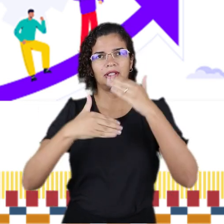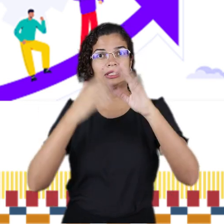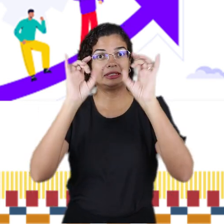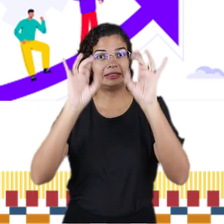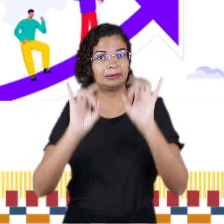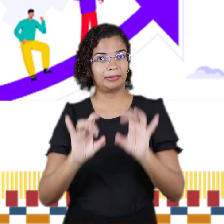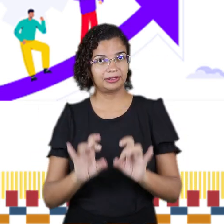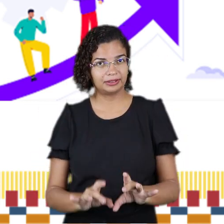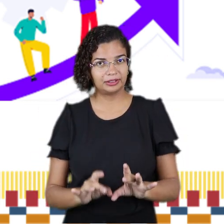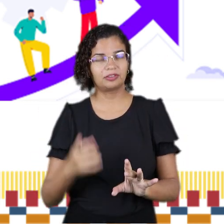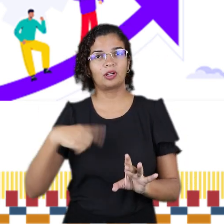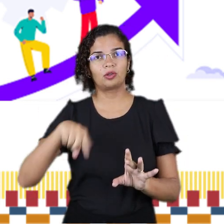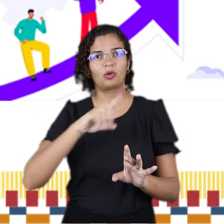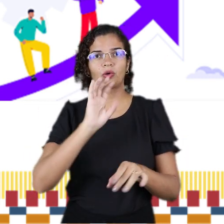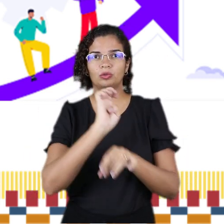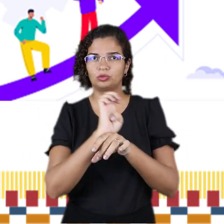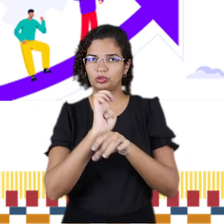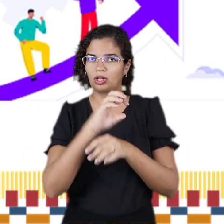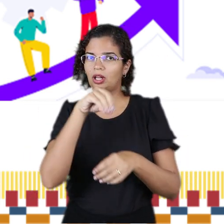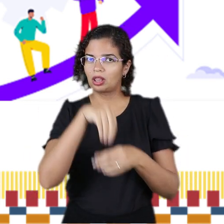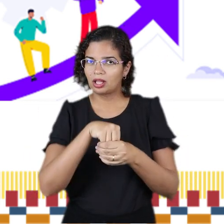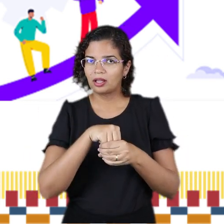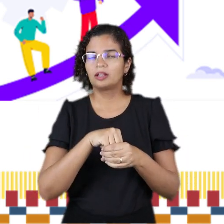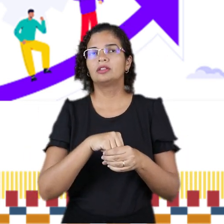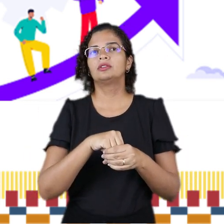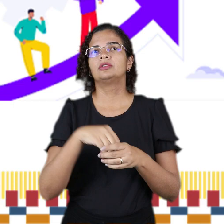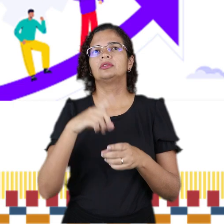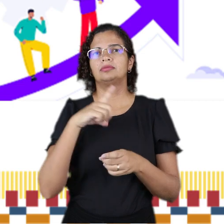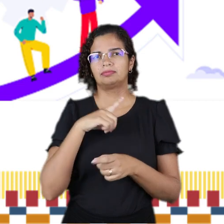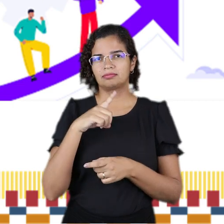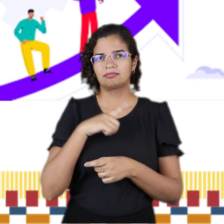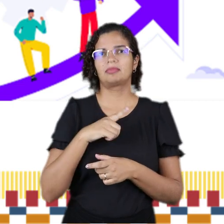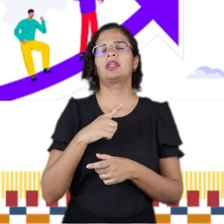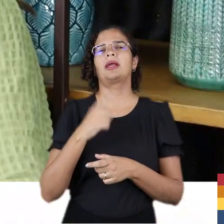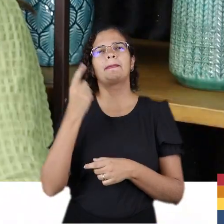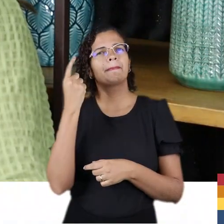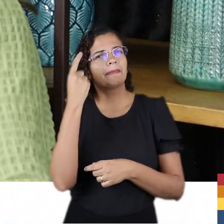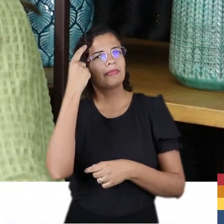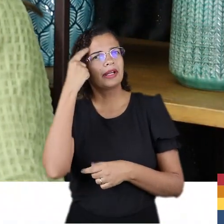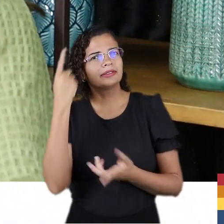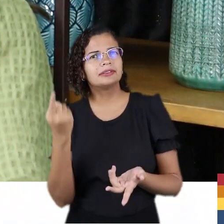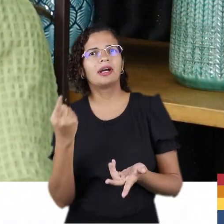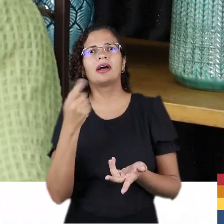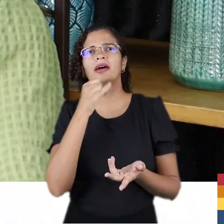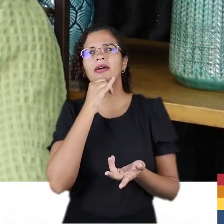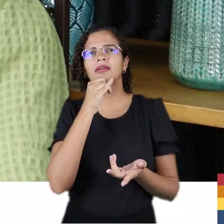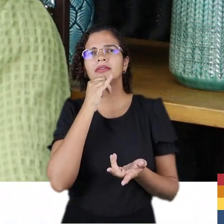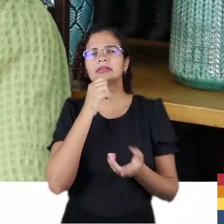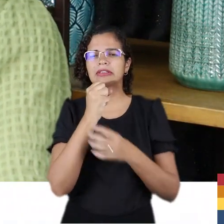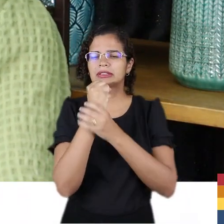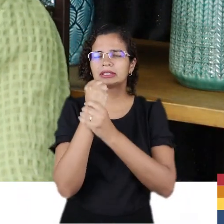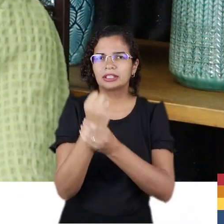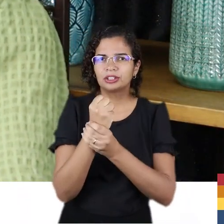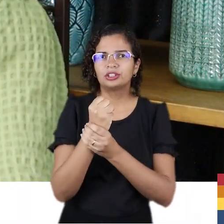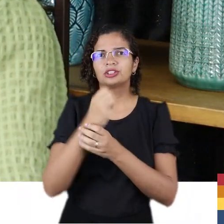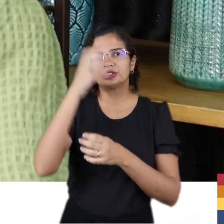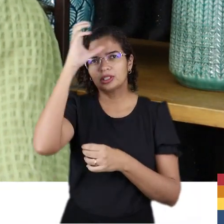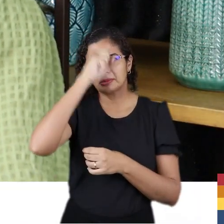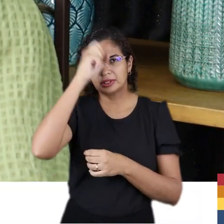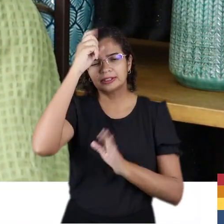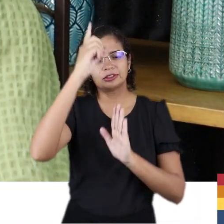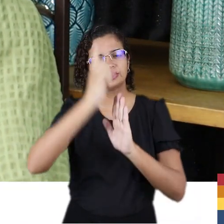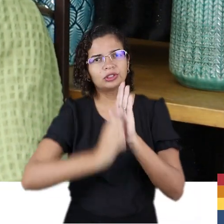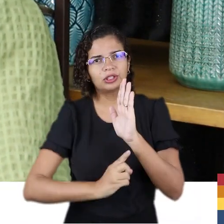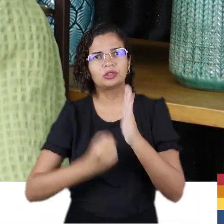rede, a gente segue um percurso muito bem pensado, né? Para garantir os direitos de aprendizagem dos nossos estudantes,